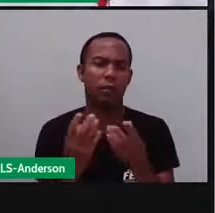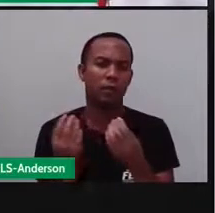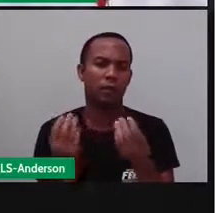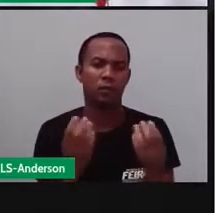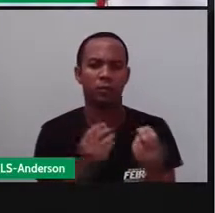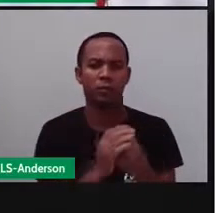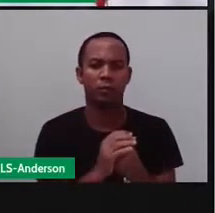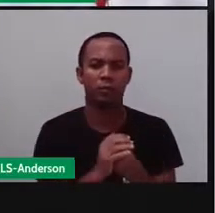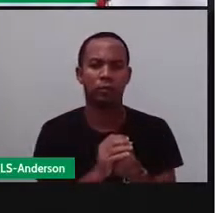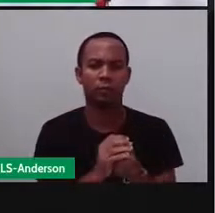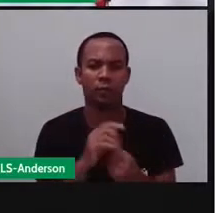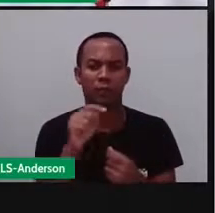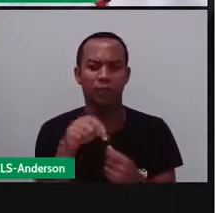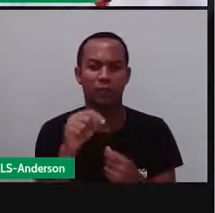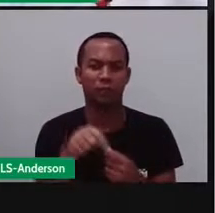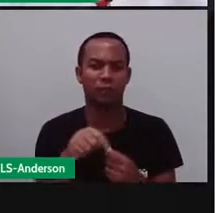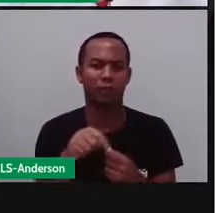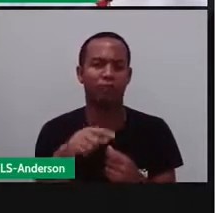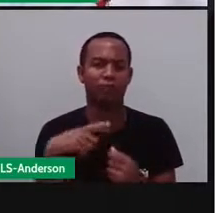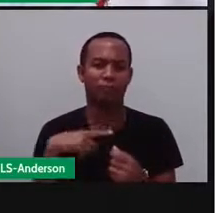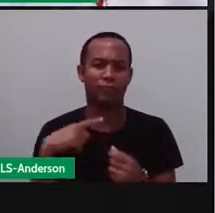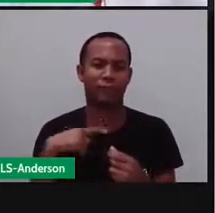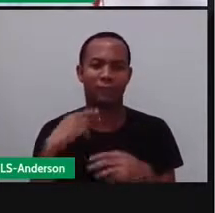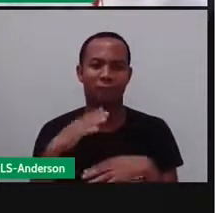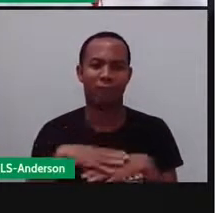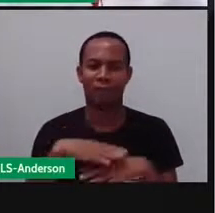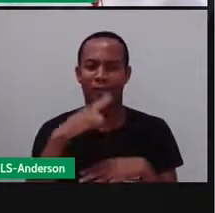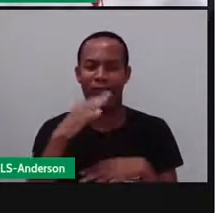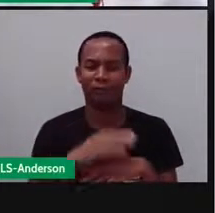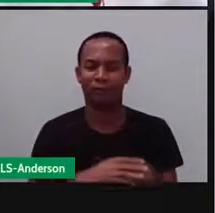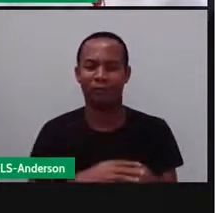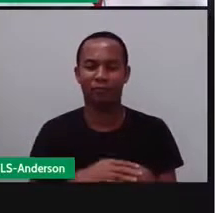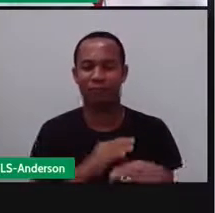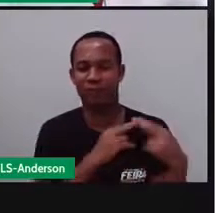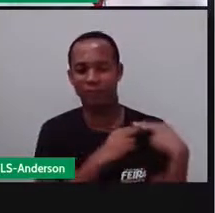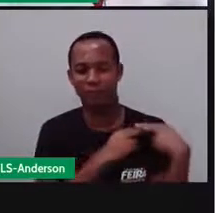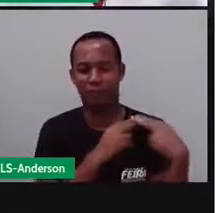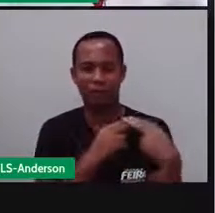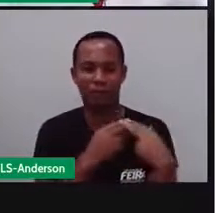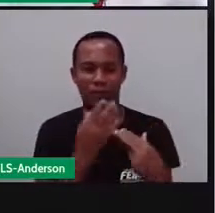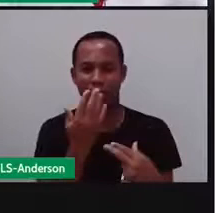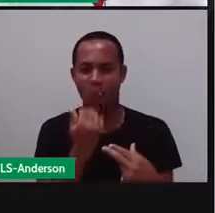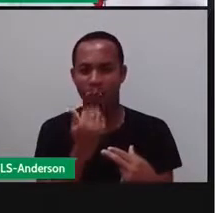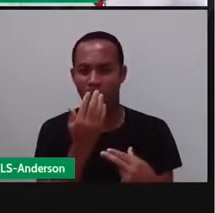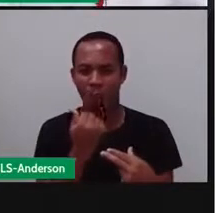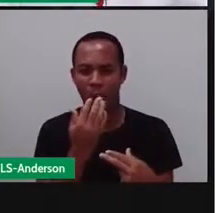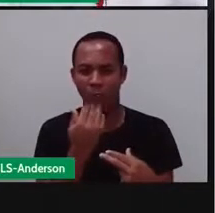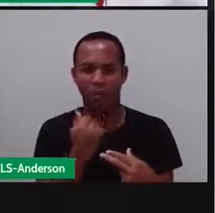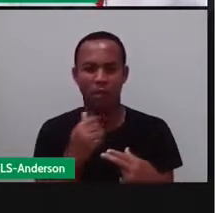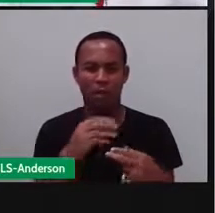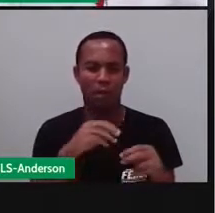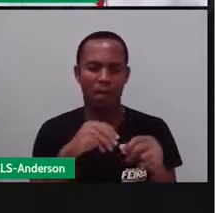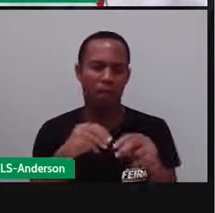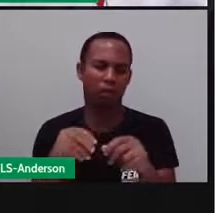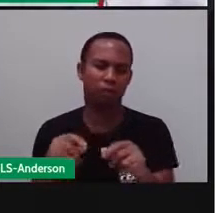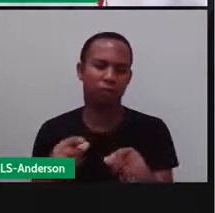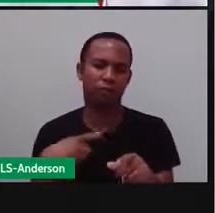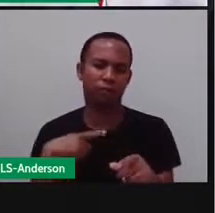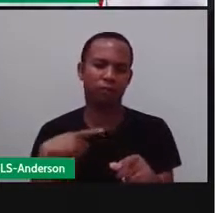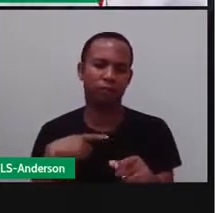muito, principalmente aqui pelo Nordeste. Acho que a gente deve ser responsável por consumir 50% aí desse